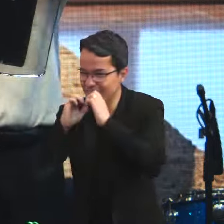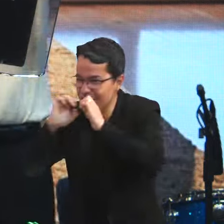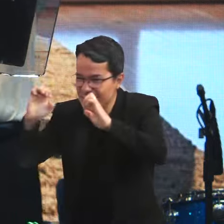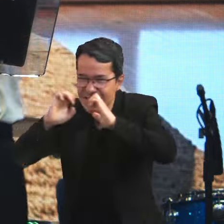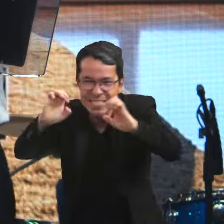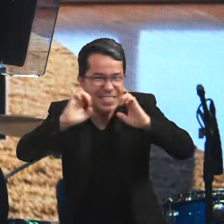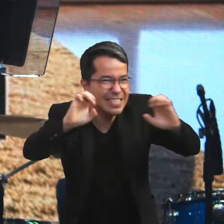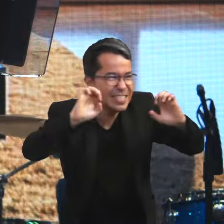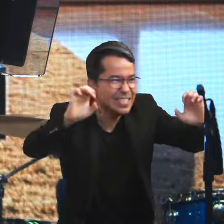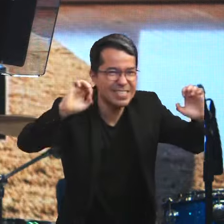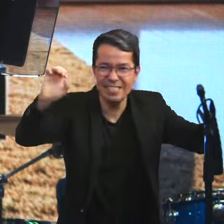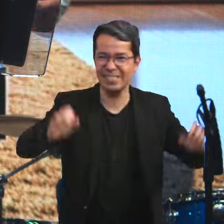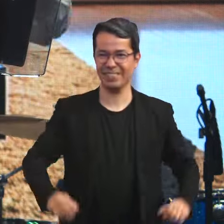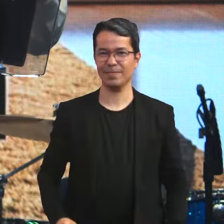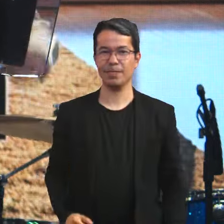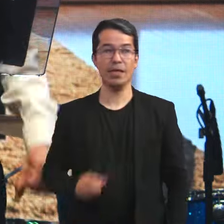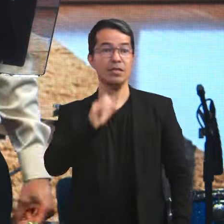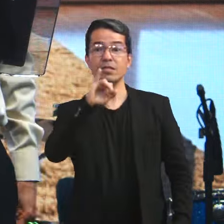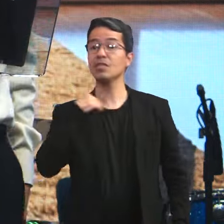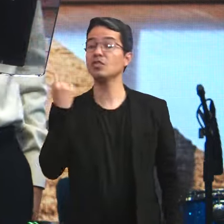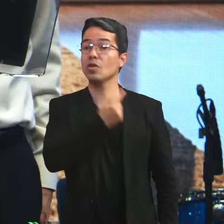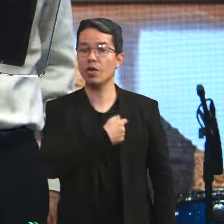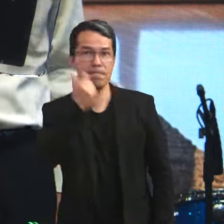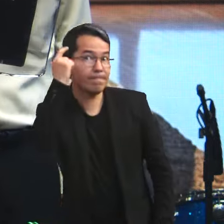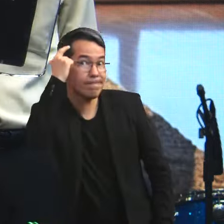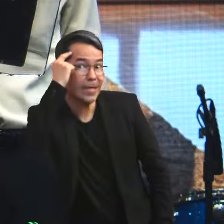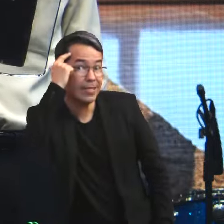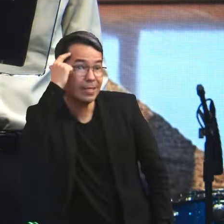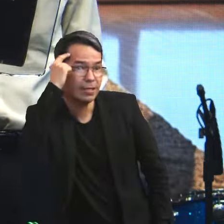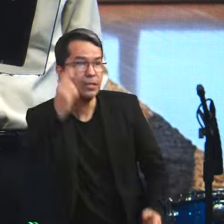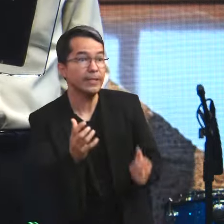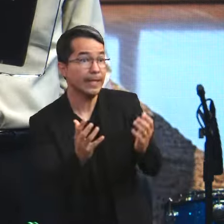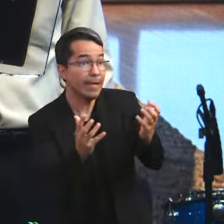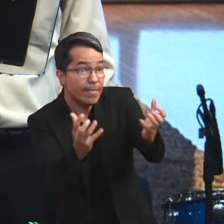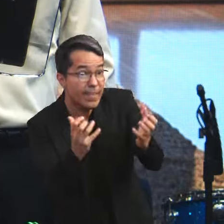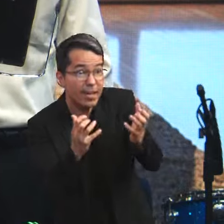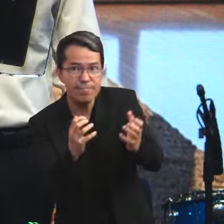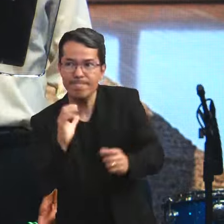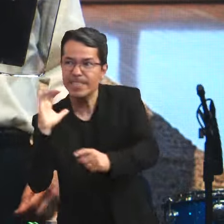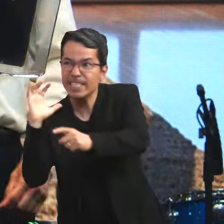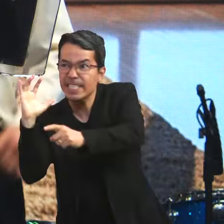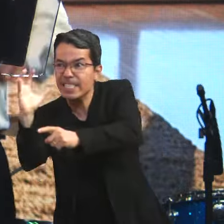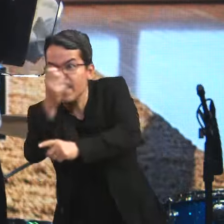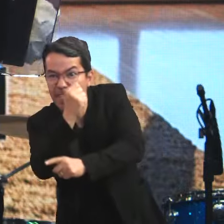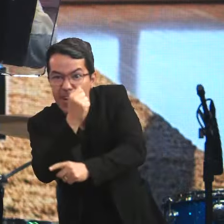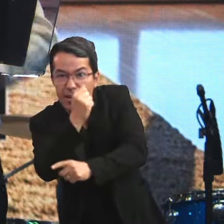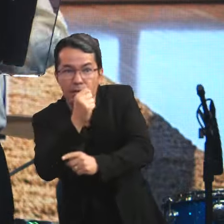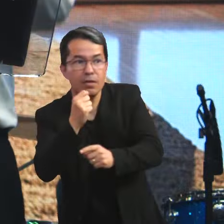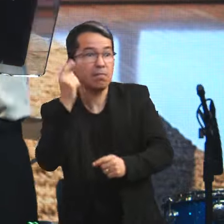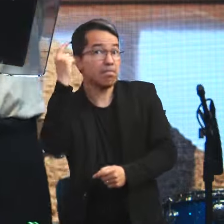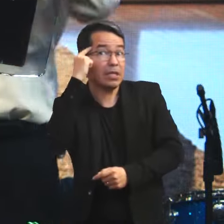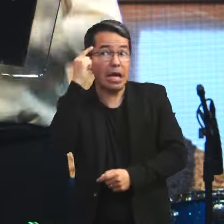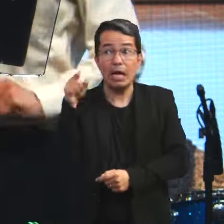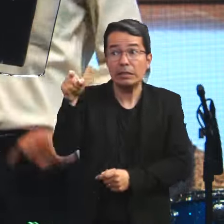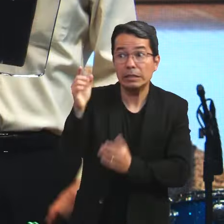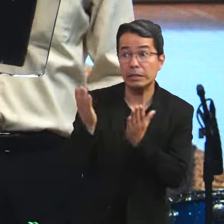asis para cas então qu é a chave para ter conversões n cas